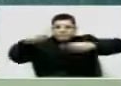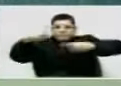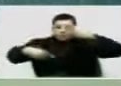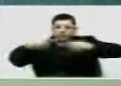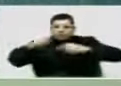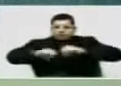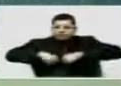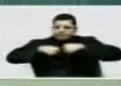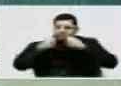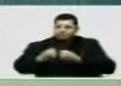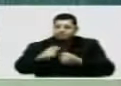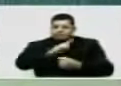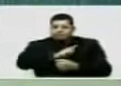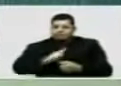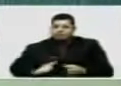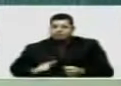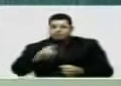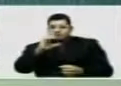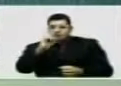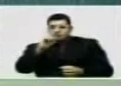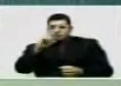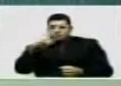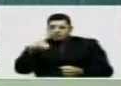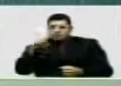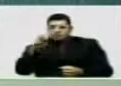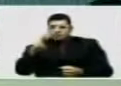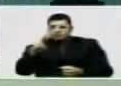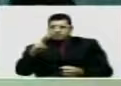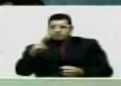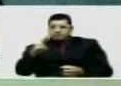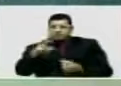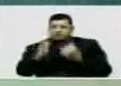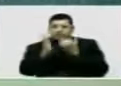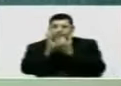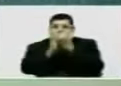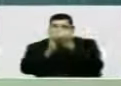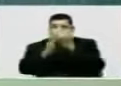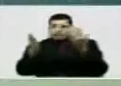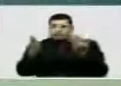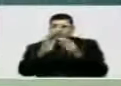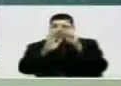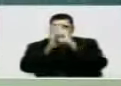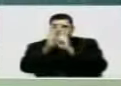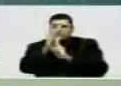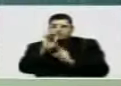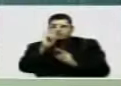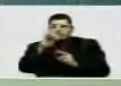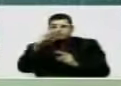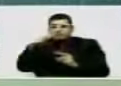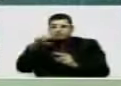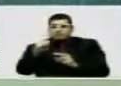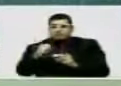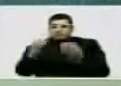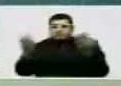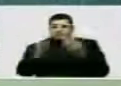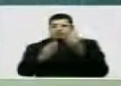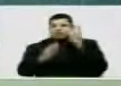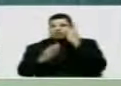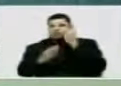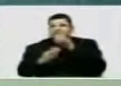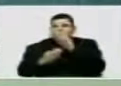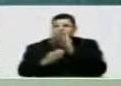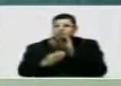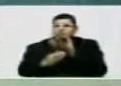ao esforço do governador Omar Aziz pela manutenção das atuais regras de ICMS.